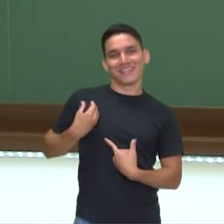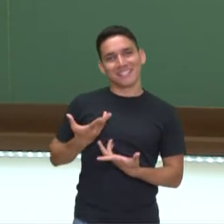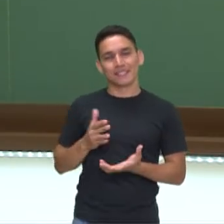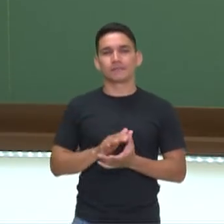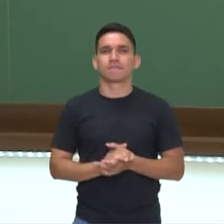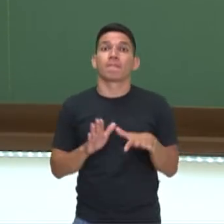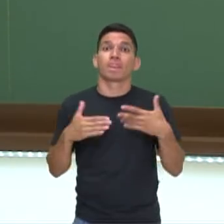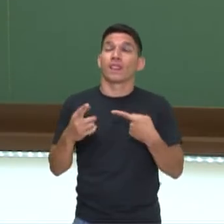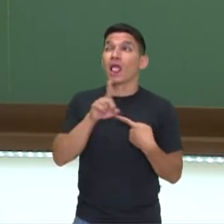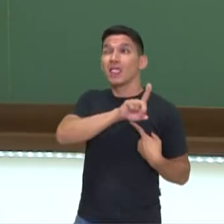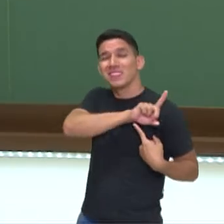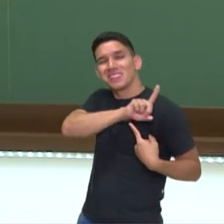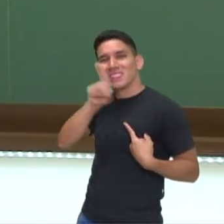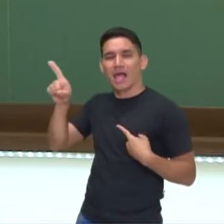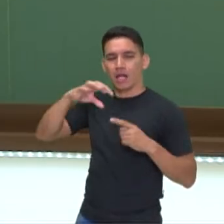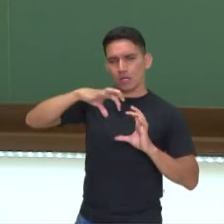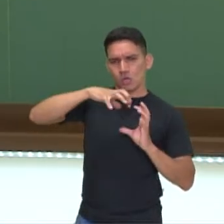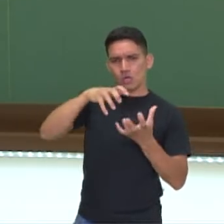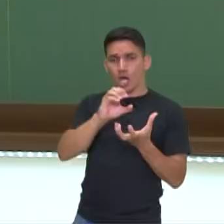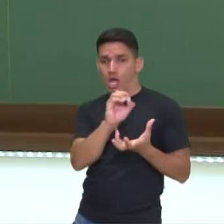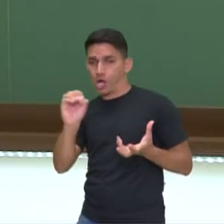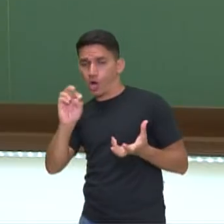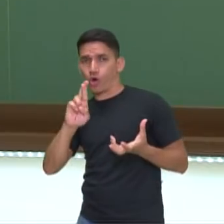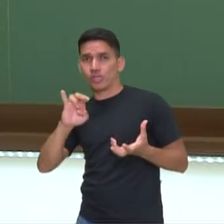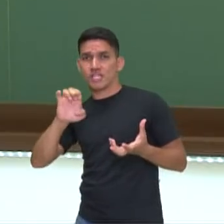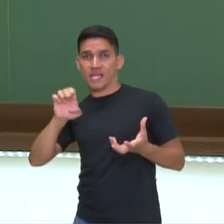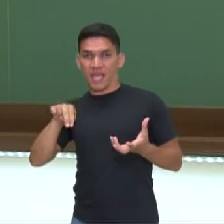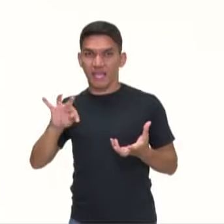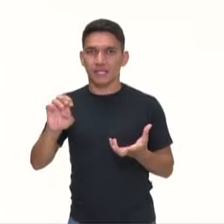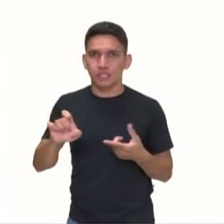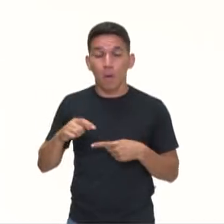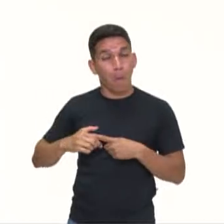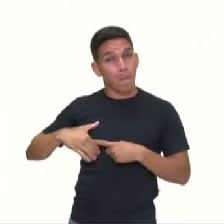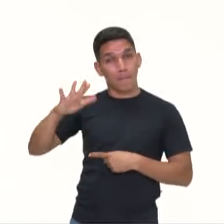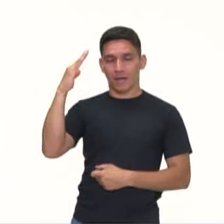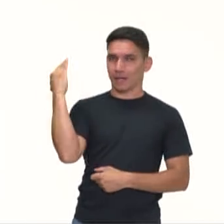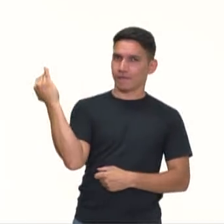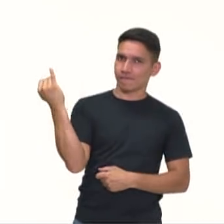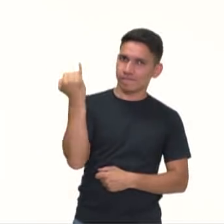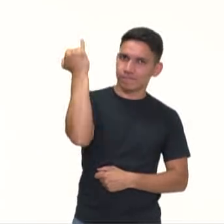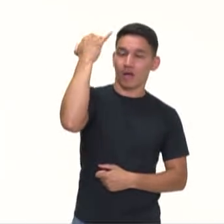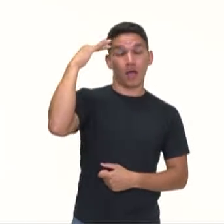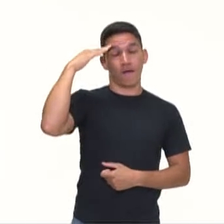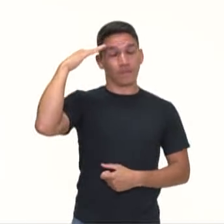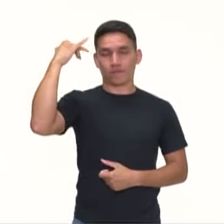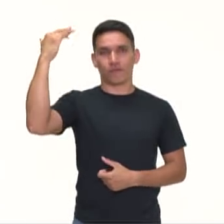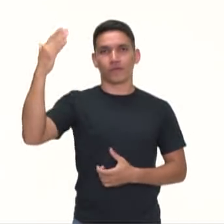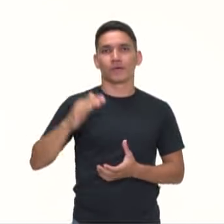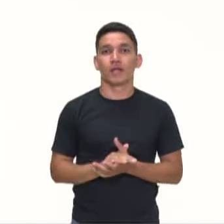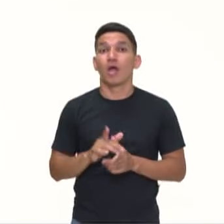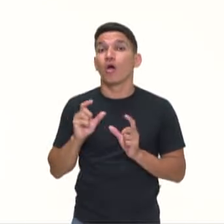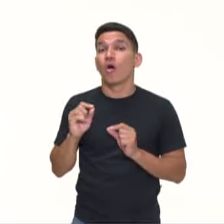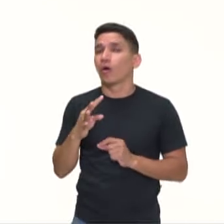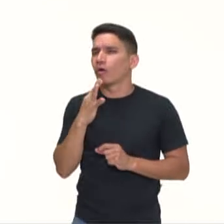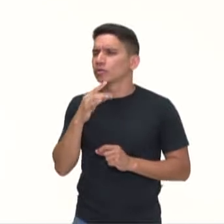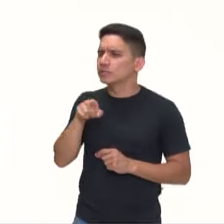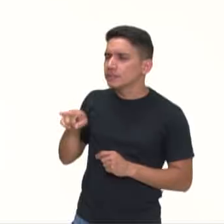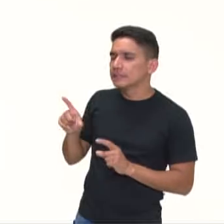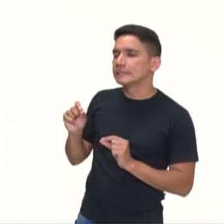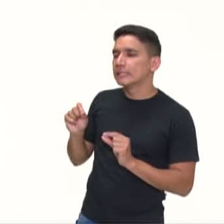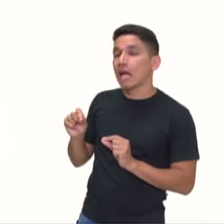existem muitos mitos de origem, mas o hinduísta, um pouco conhecido, nos diz que assim como um